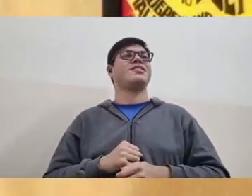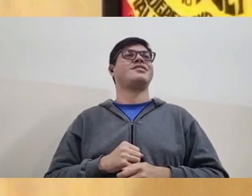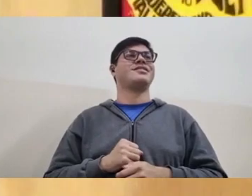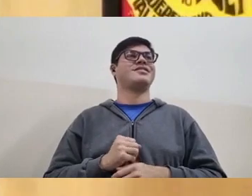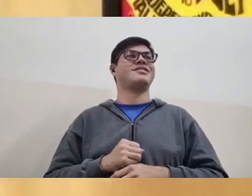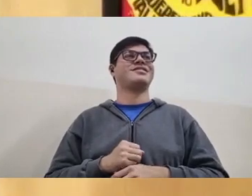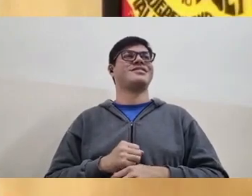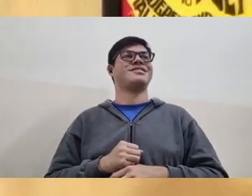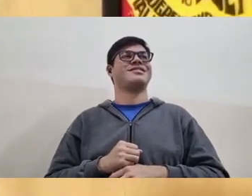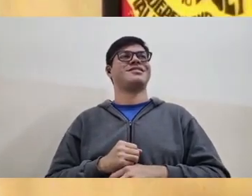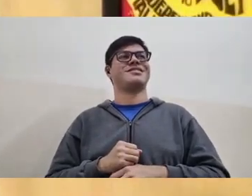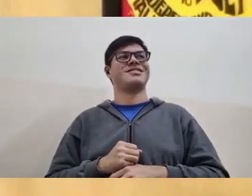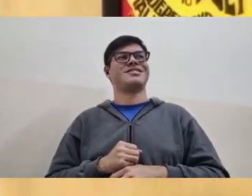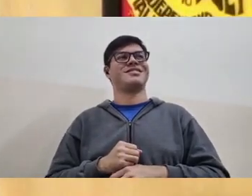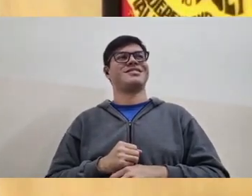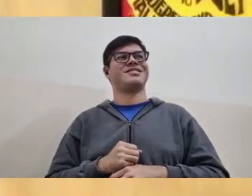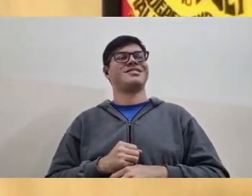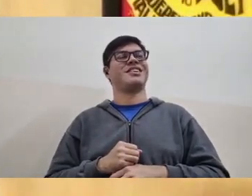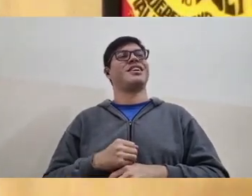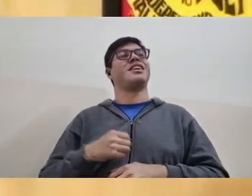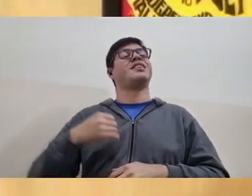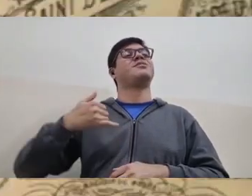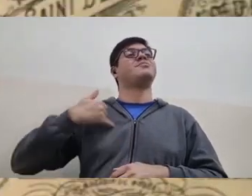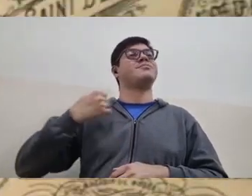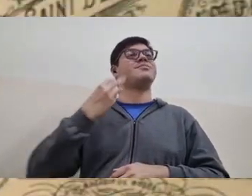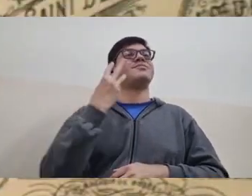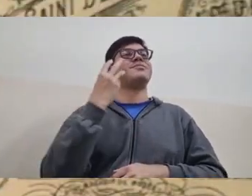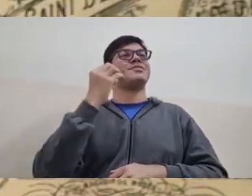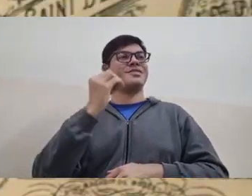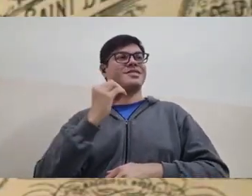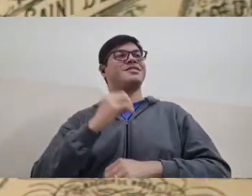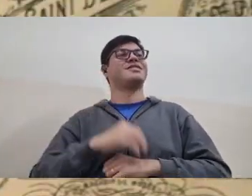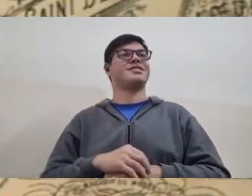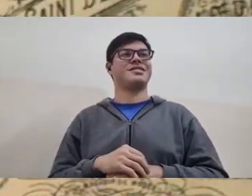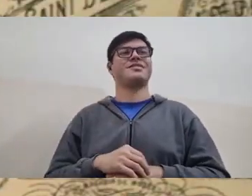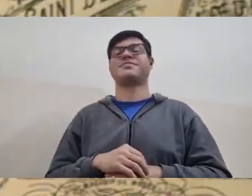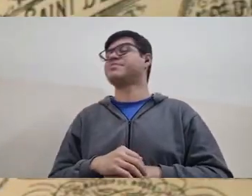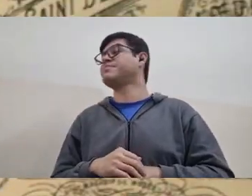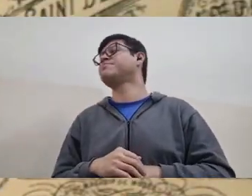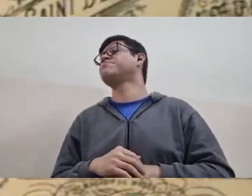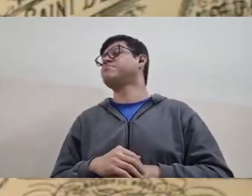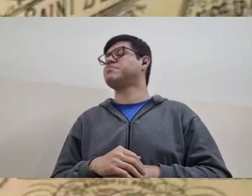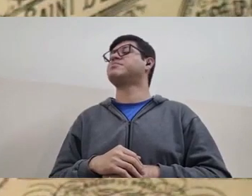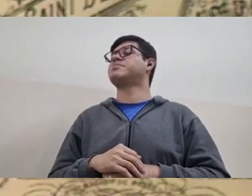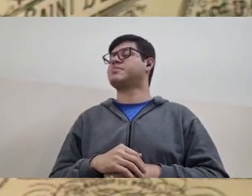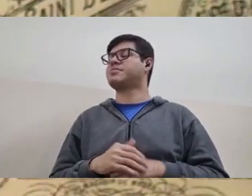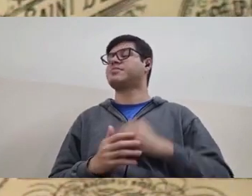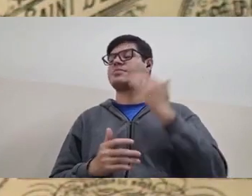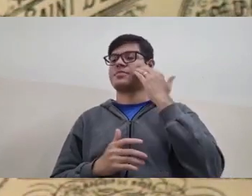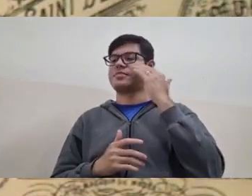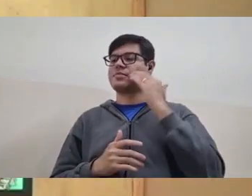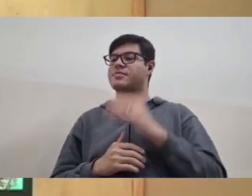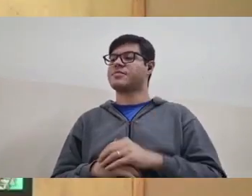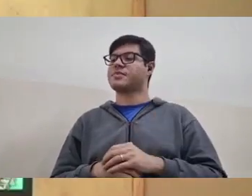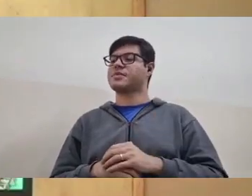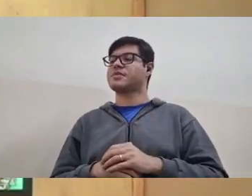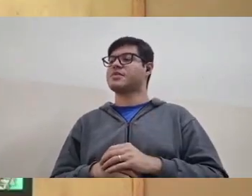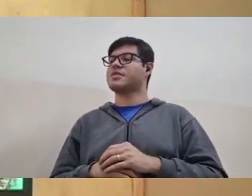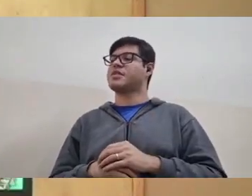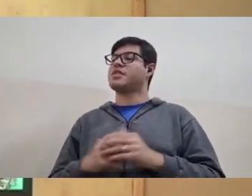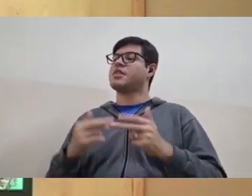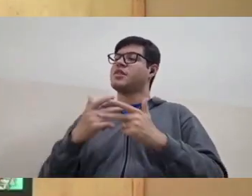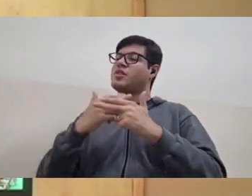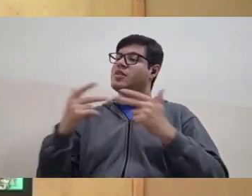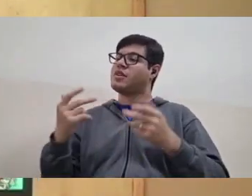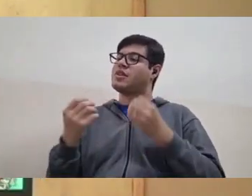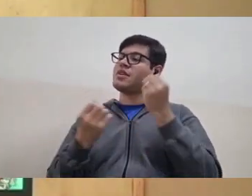queimar, né? Mas não pode queimar lenha no meio ambiente. Tô com 30 anos, Gil. Tá bom, ainda... tem muito trabalho é muita